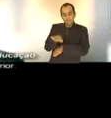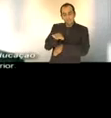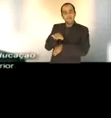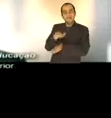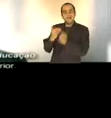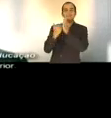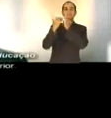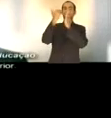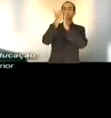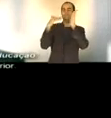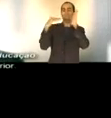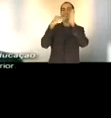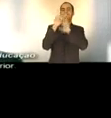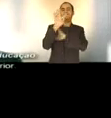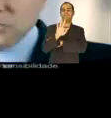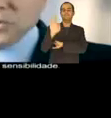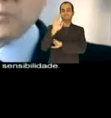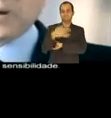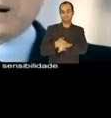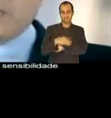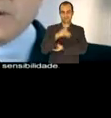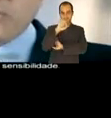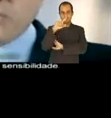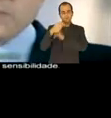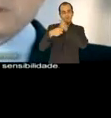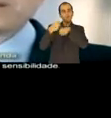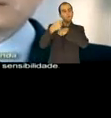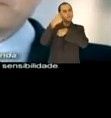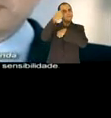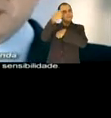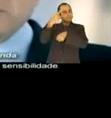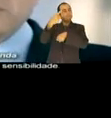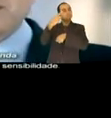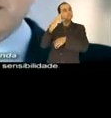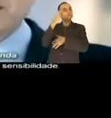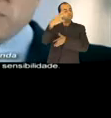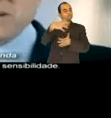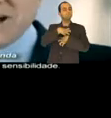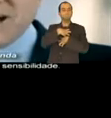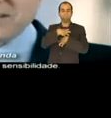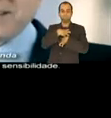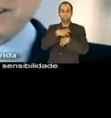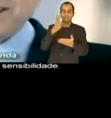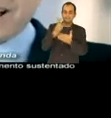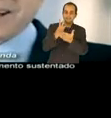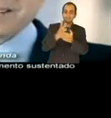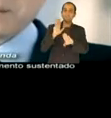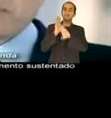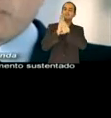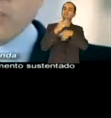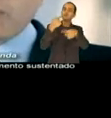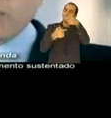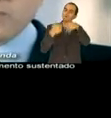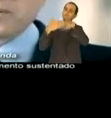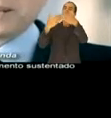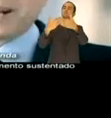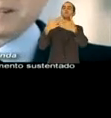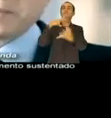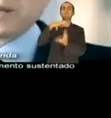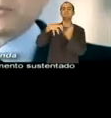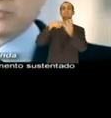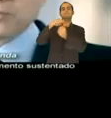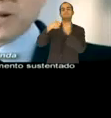da creche ao ensino superior. Dilma é uma economista de visão e sensibilidade. Ela sempre apoiou a política